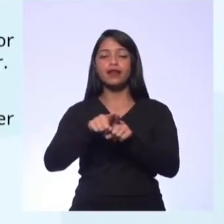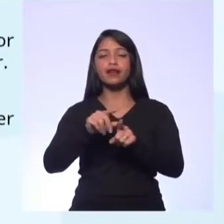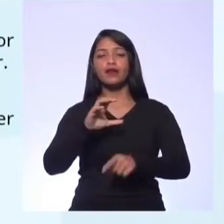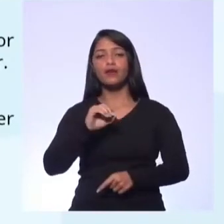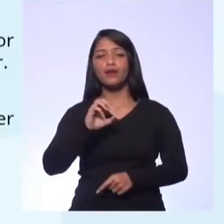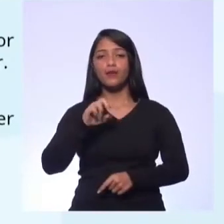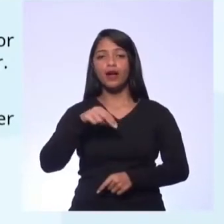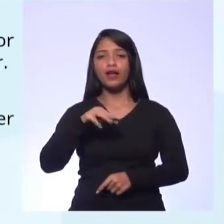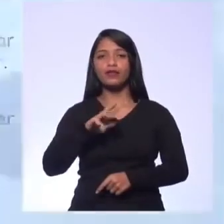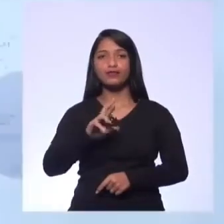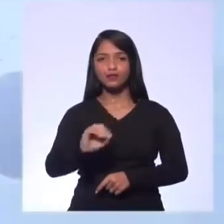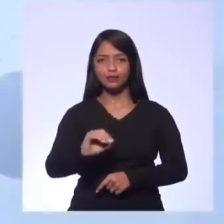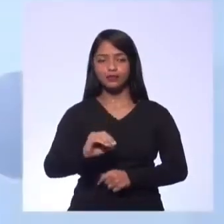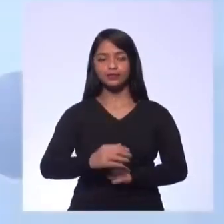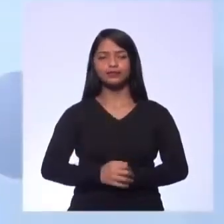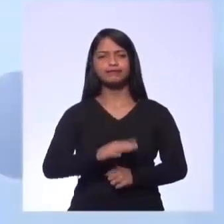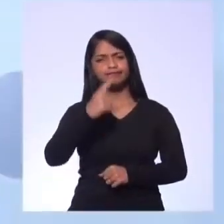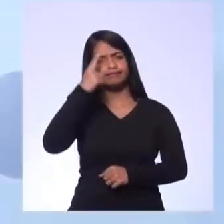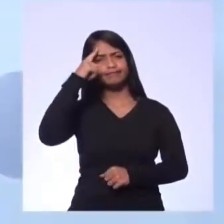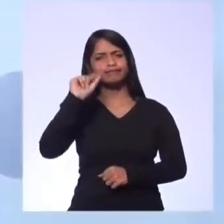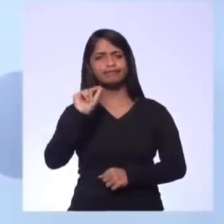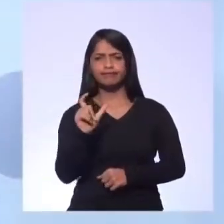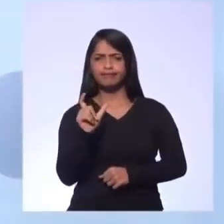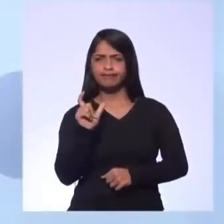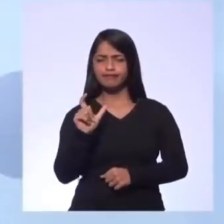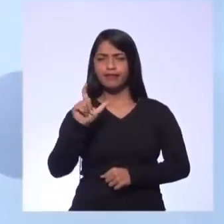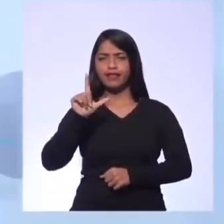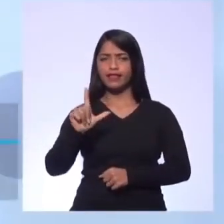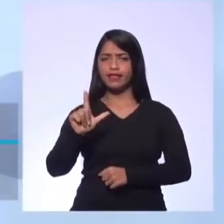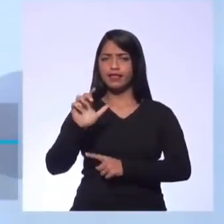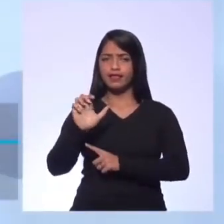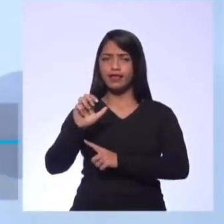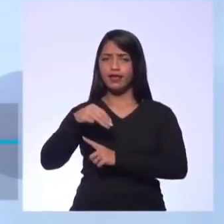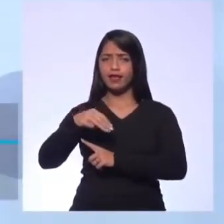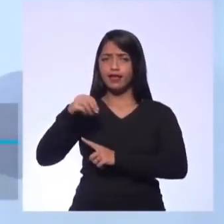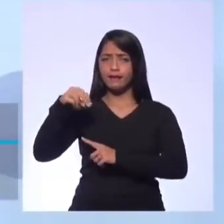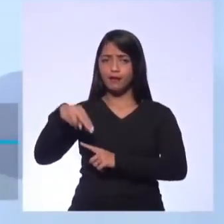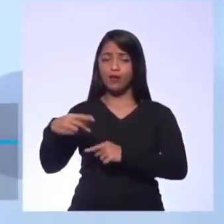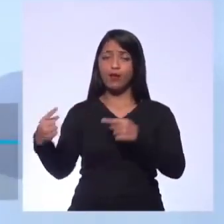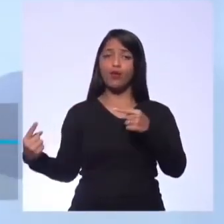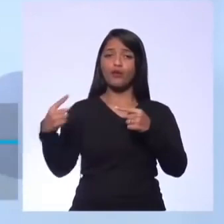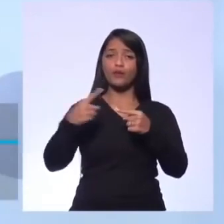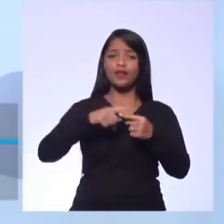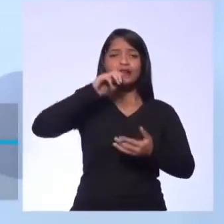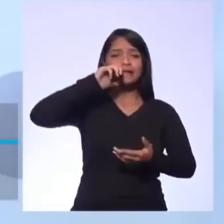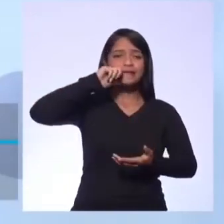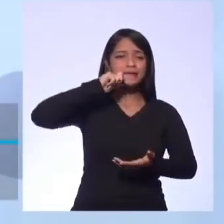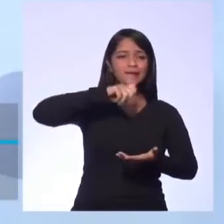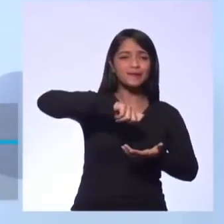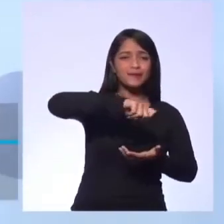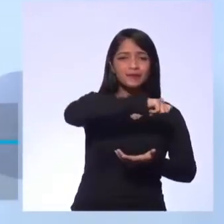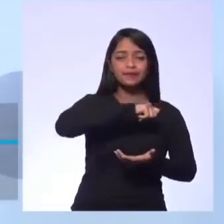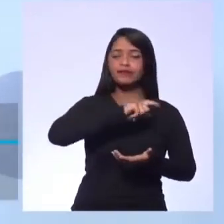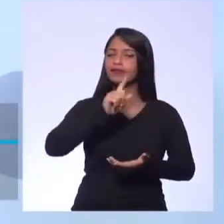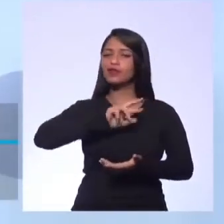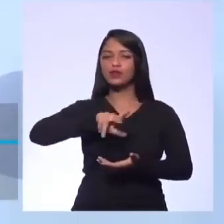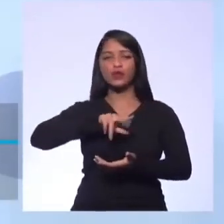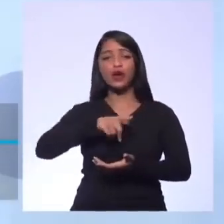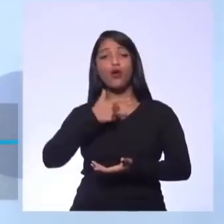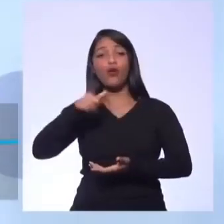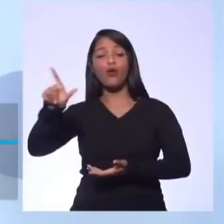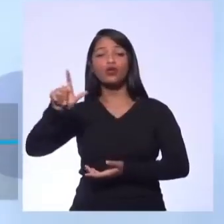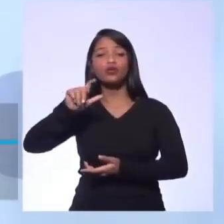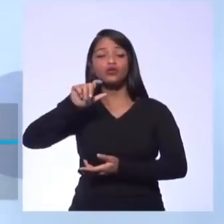Lembrando uma coisa, lemon em inglês não é bem o limão. O lemon em inglês é aquele limão siciliano, é aquele